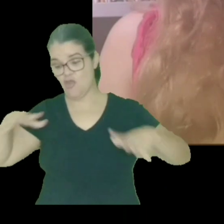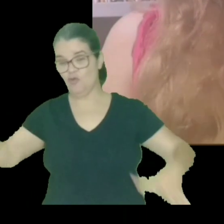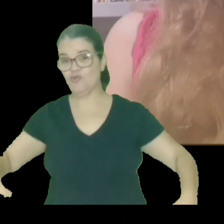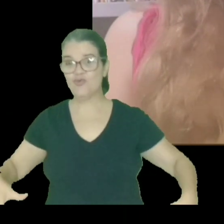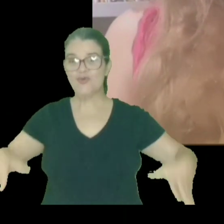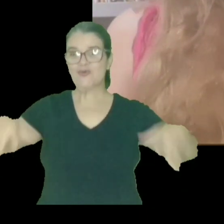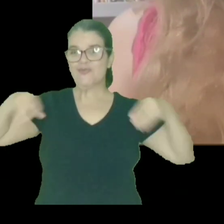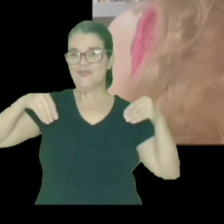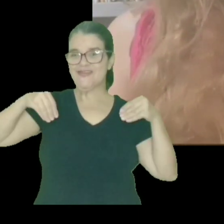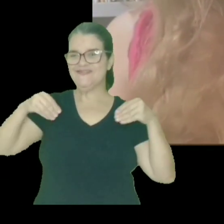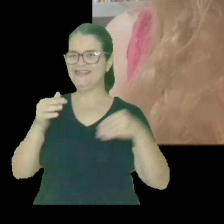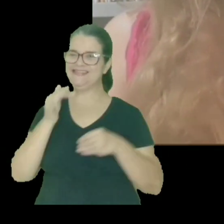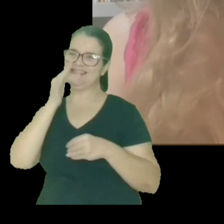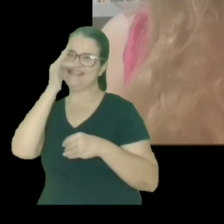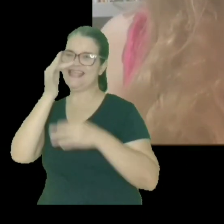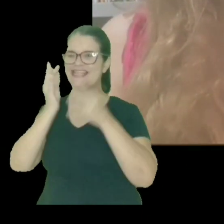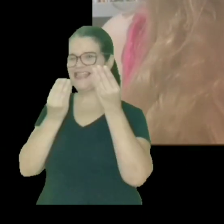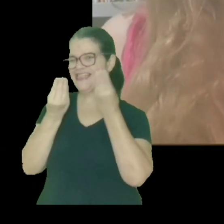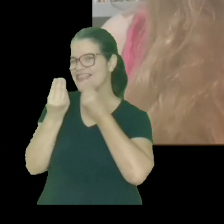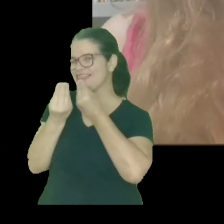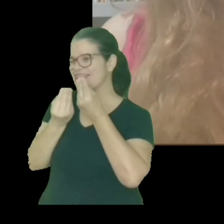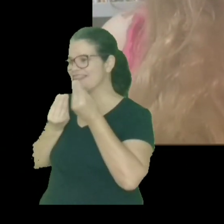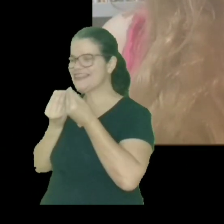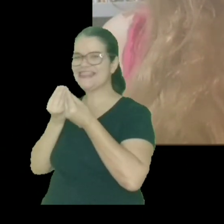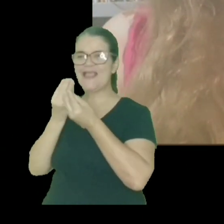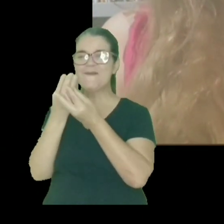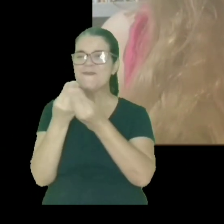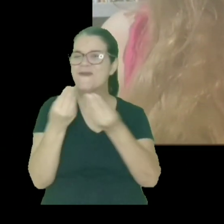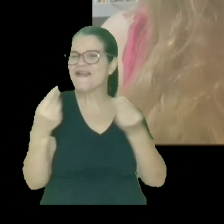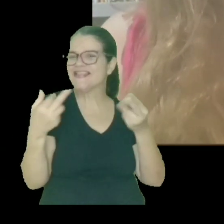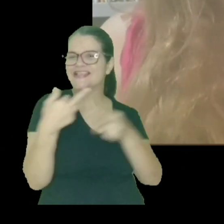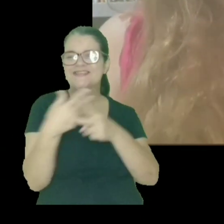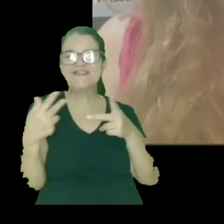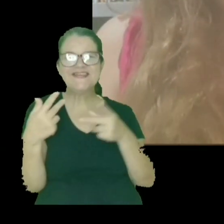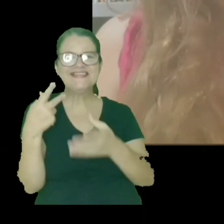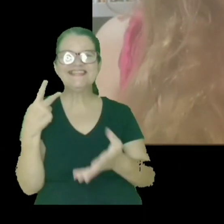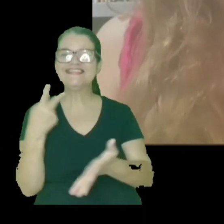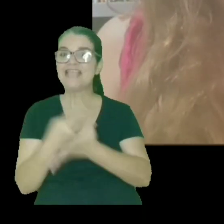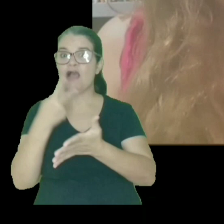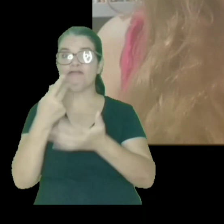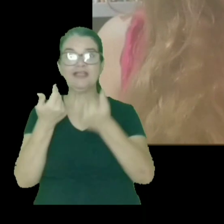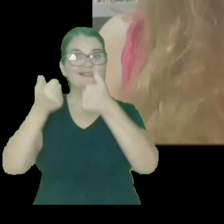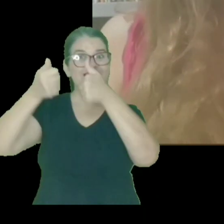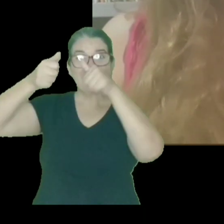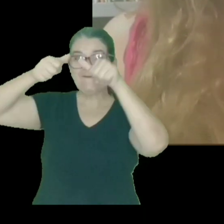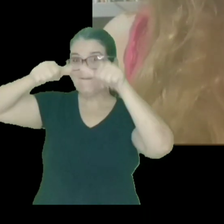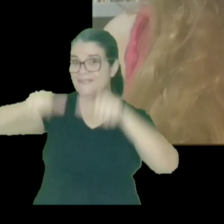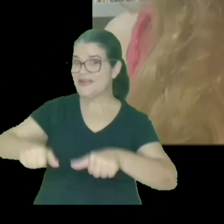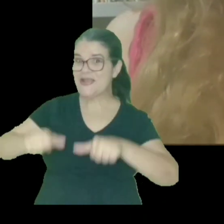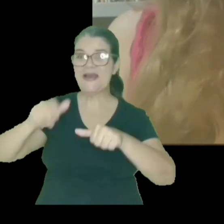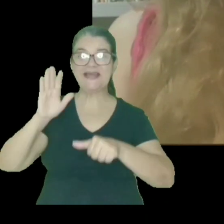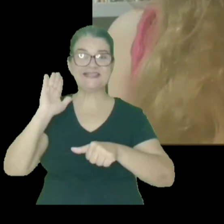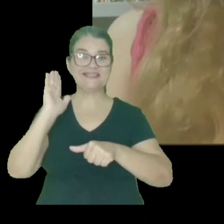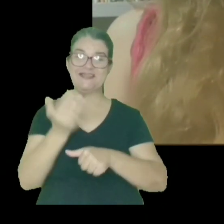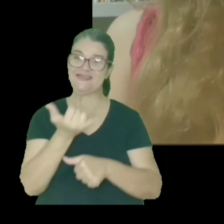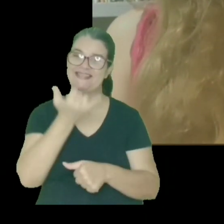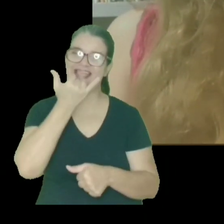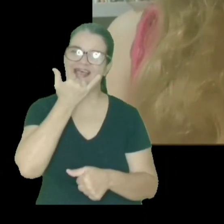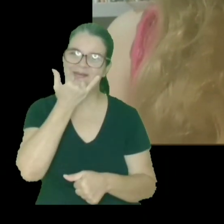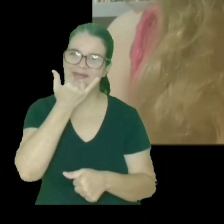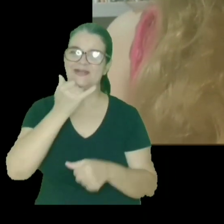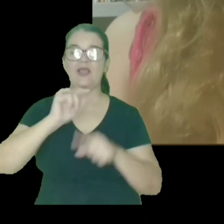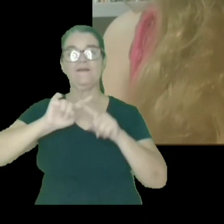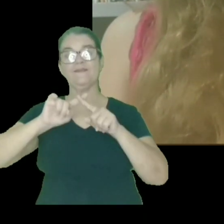rosa. Muitas coisas que me aconteceram tão piores que estas, eu já perdoei.